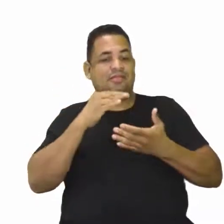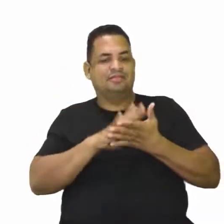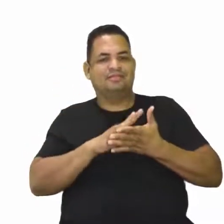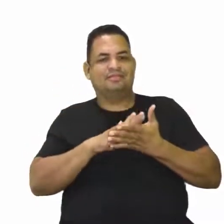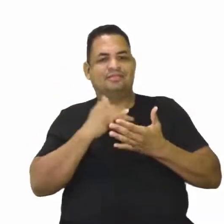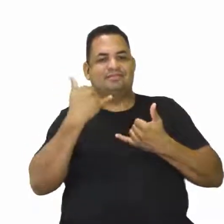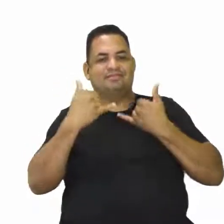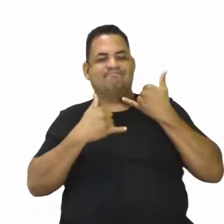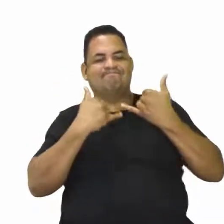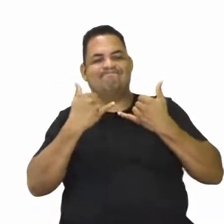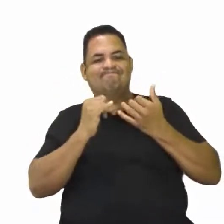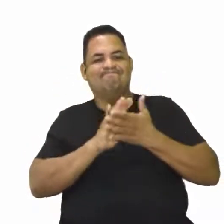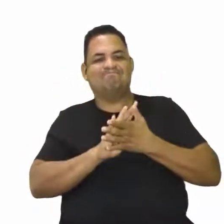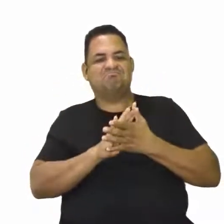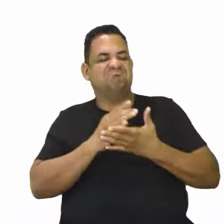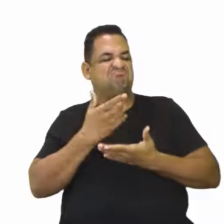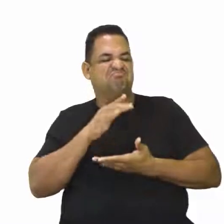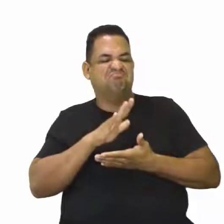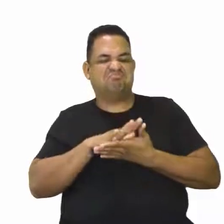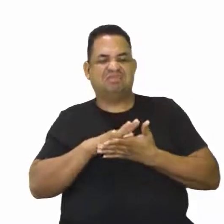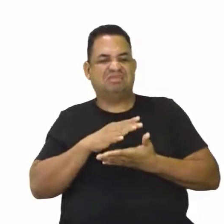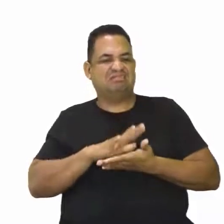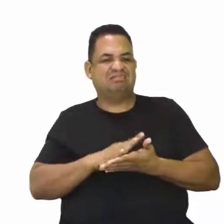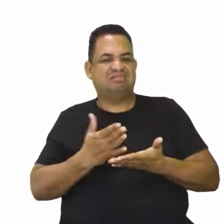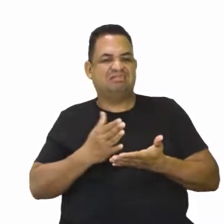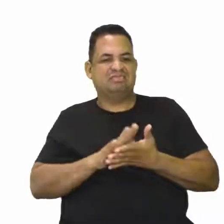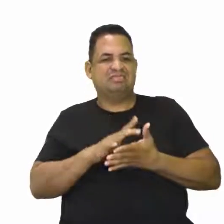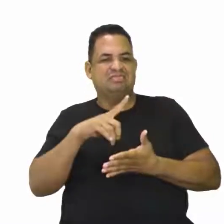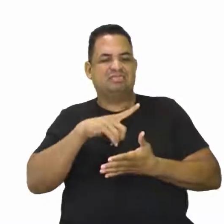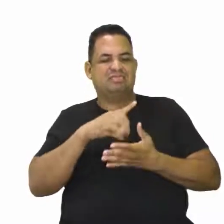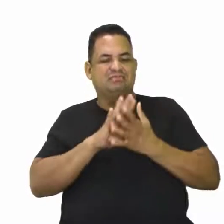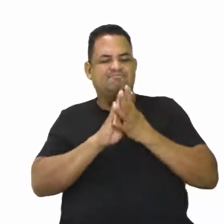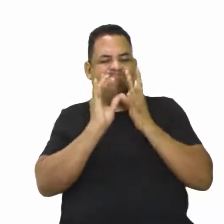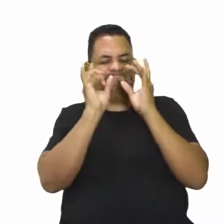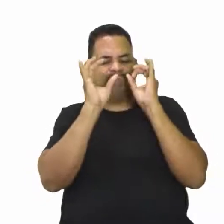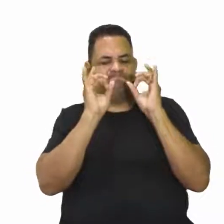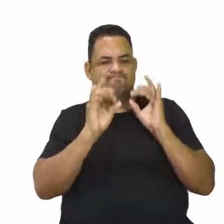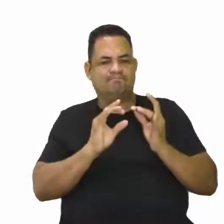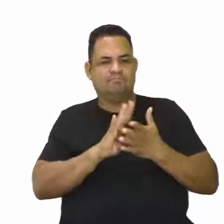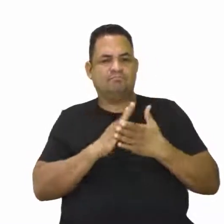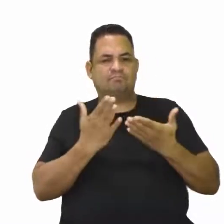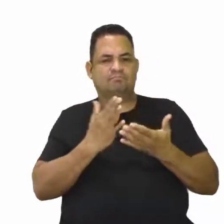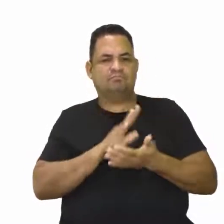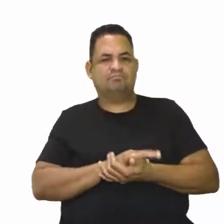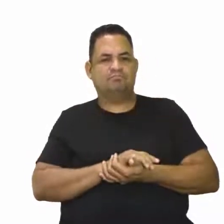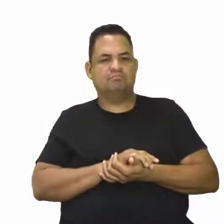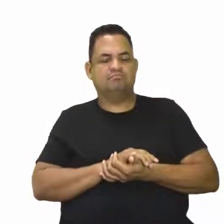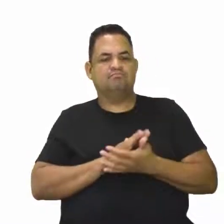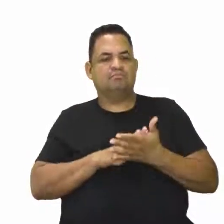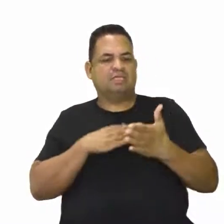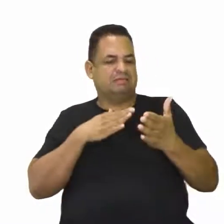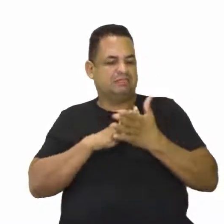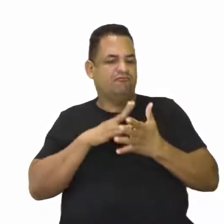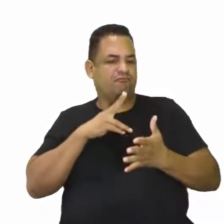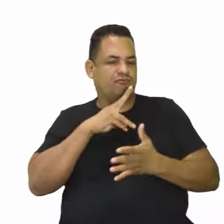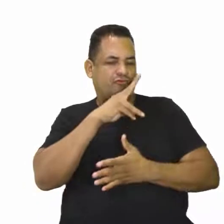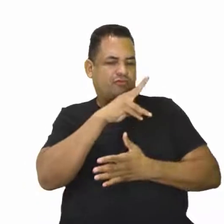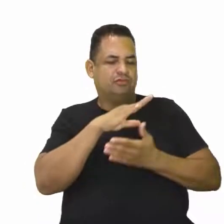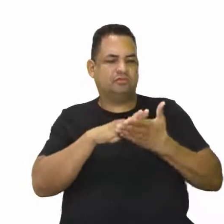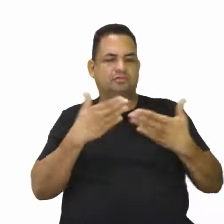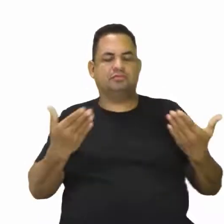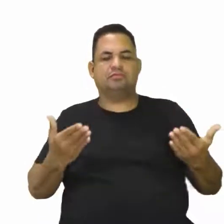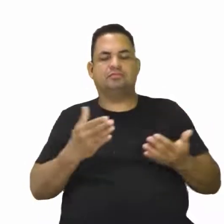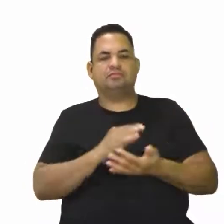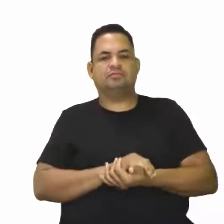divertidos? Eram sem graça? Tinham mais detalhes? Ou eles eram mais